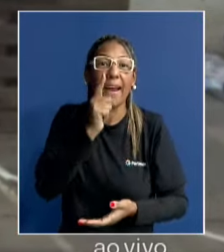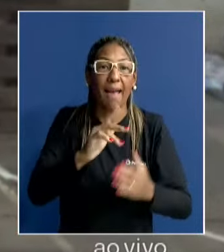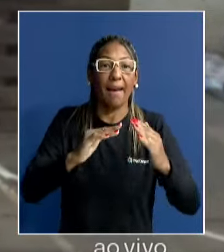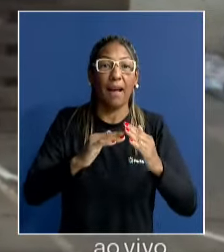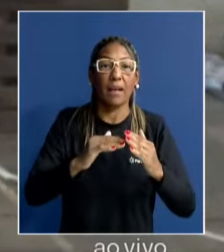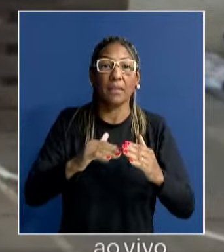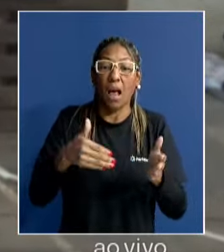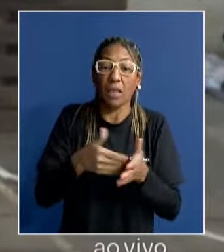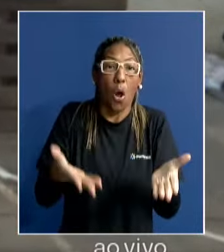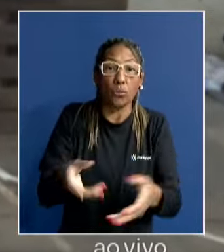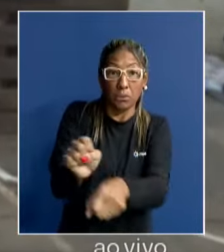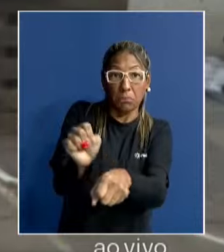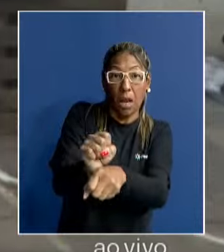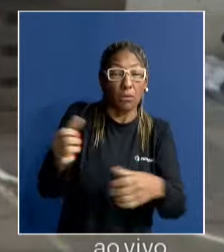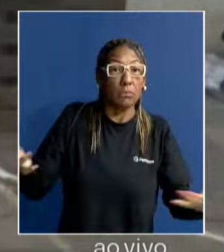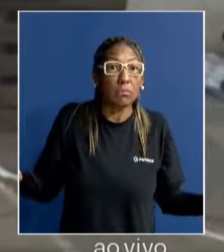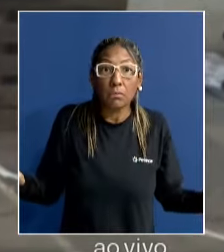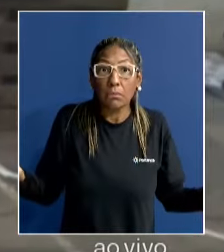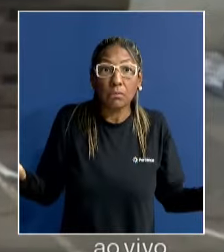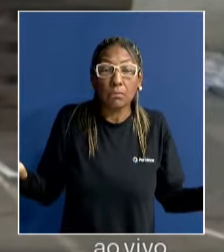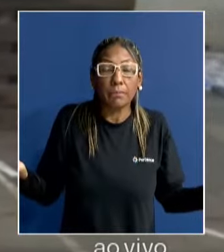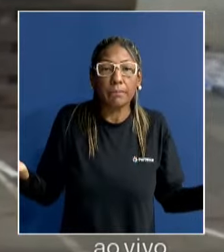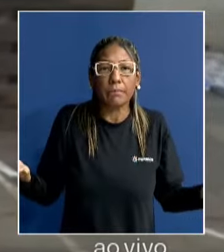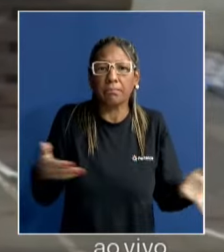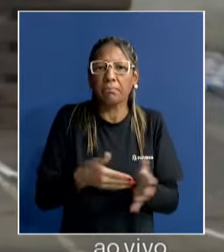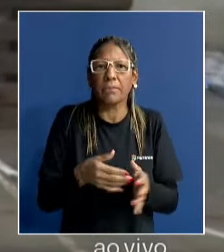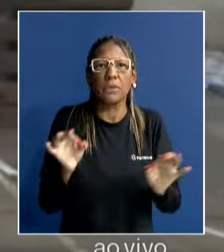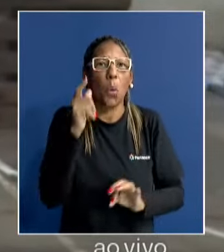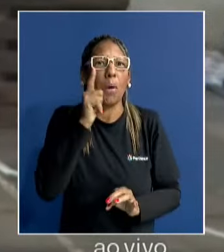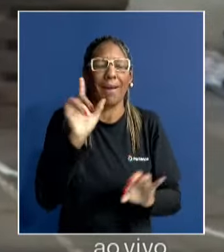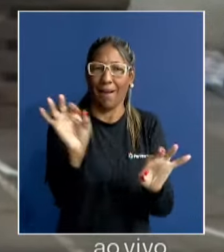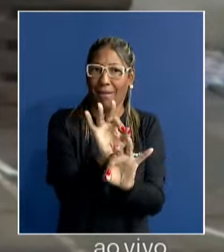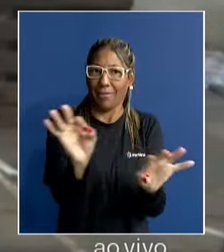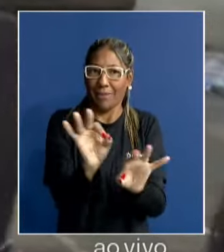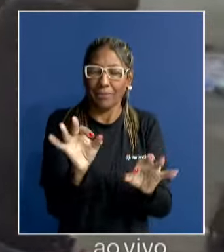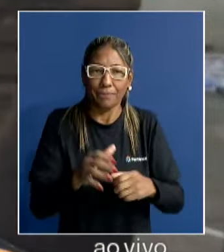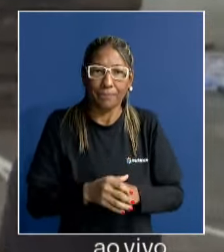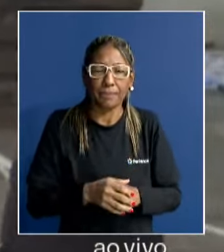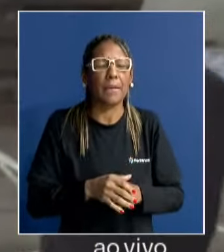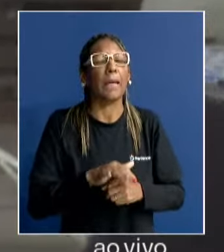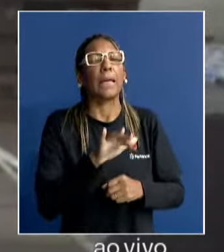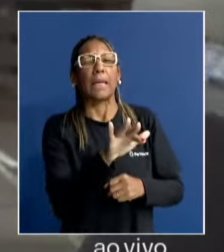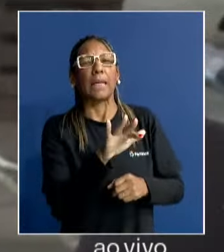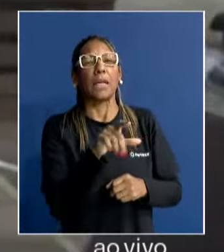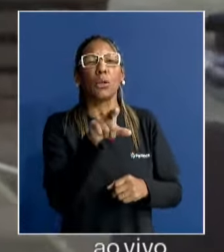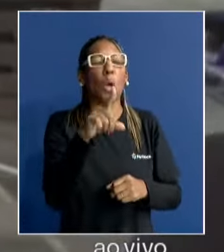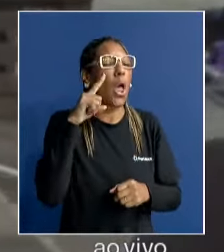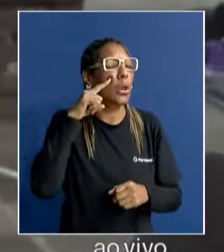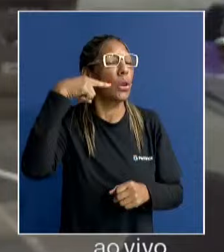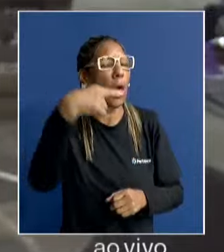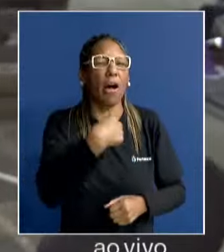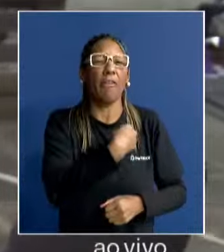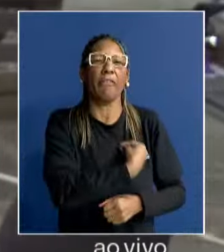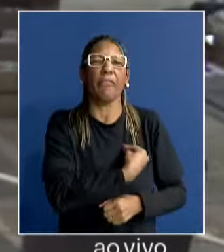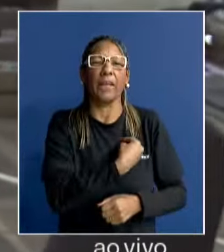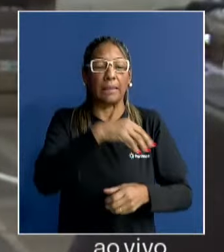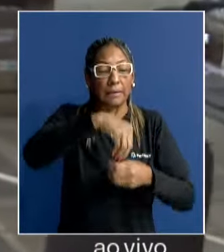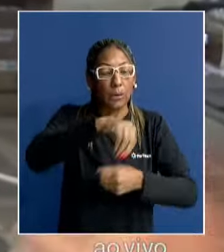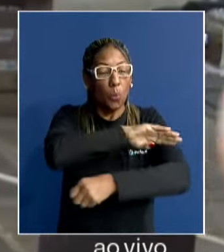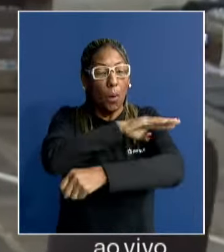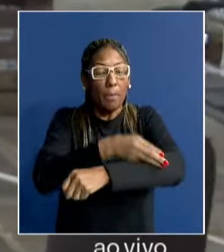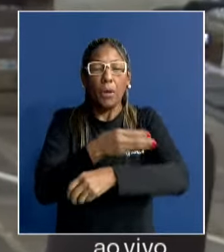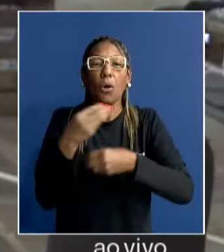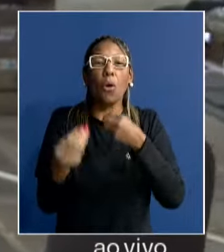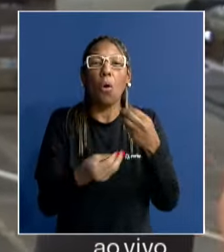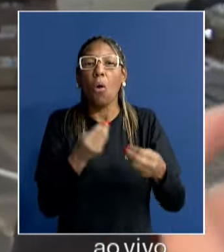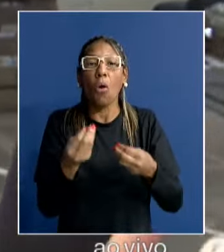Até agora nós estamos lá esperando, até agora não ganhamos nada. E como é que tem sido o dia a dia pra ti no abrigo? Tu não saiu